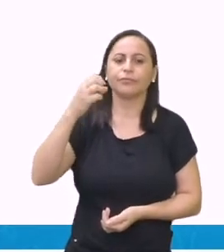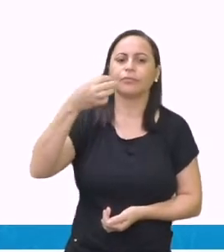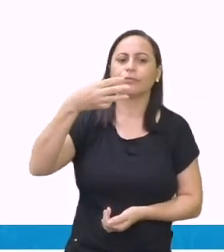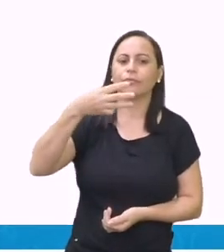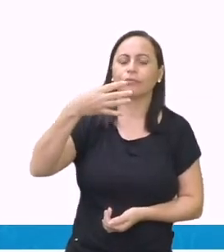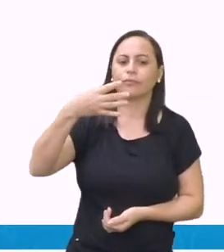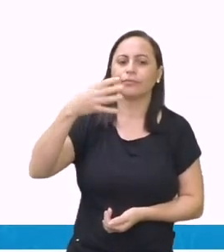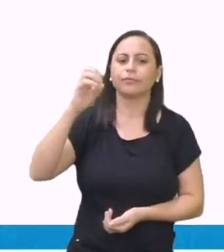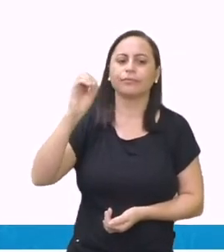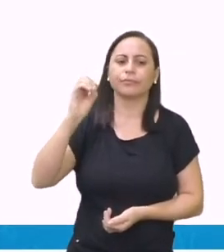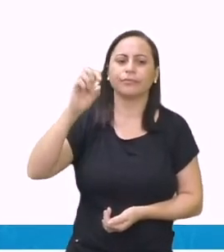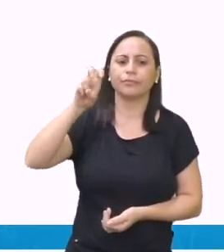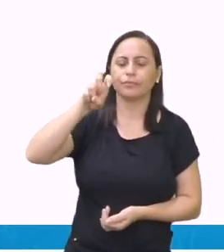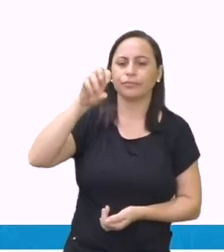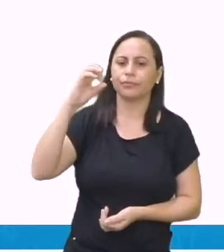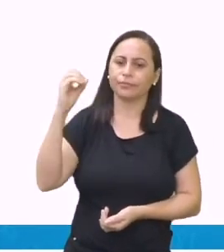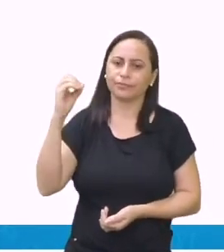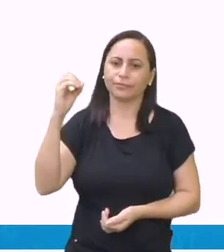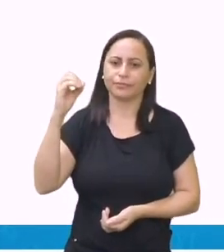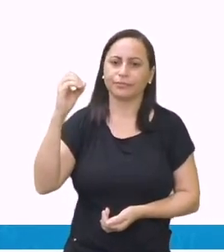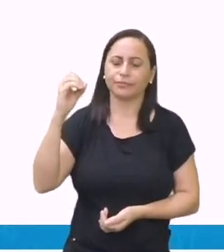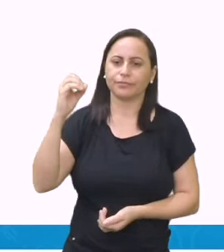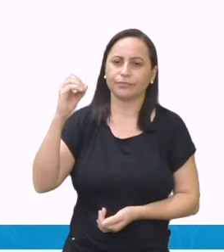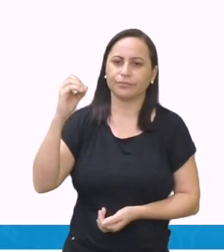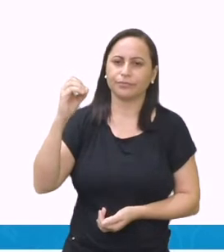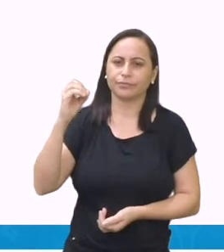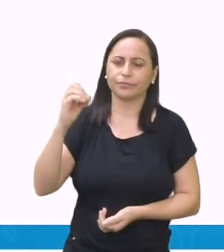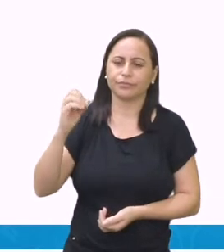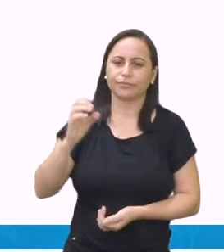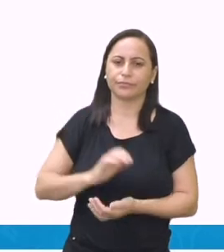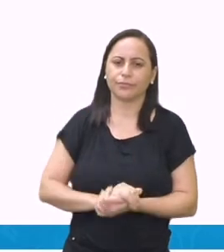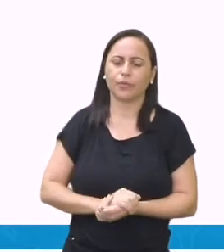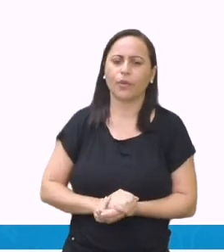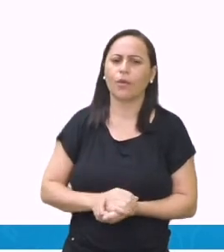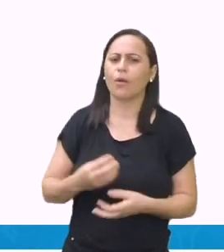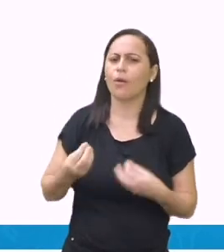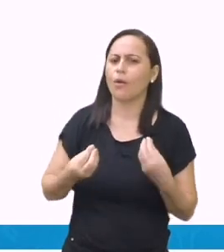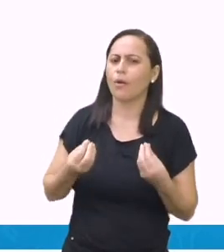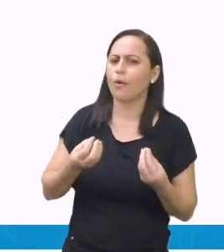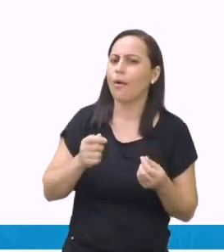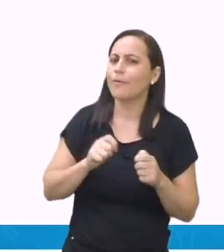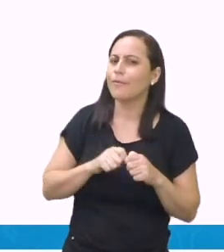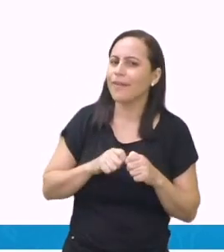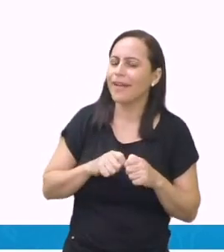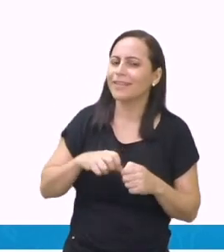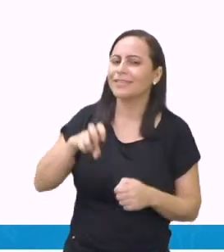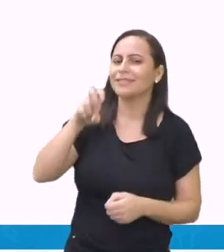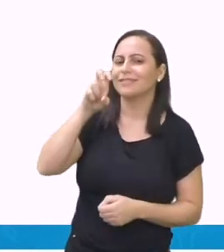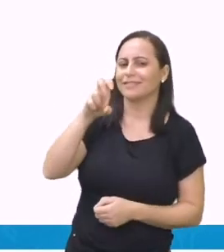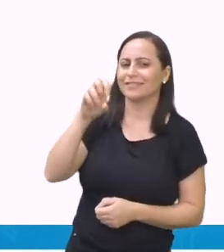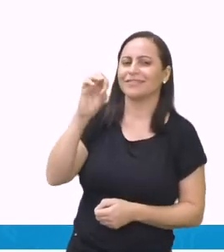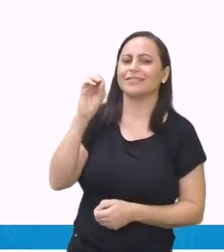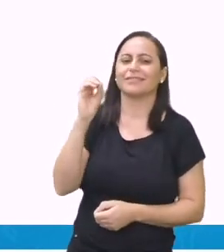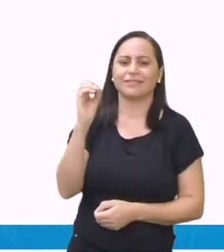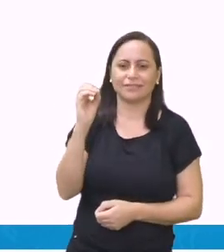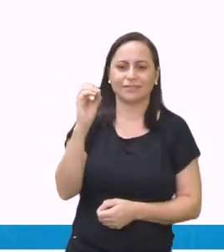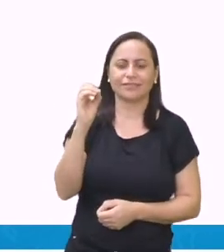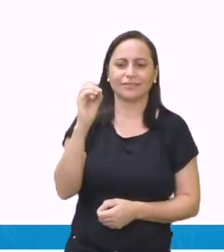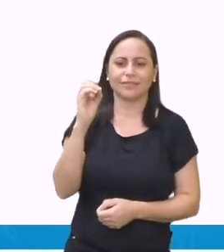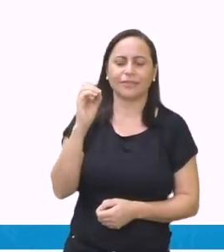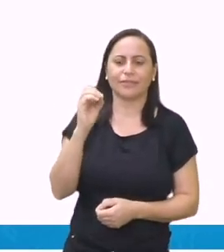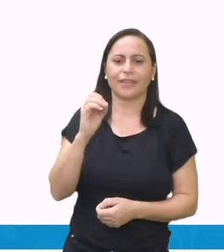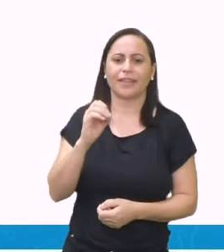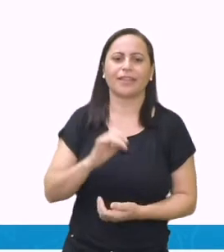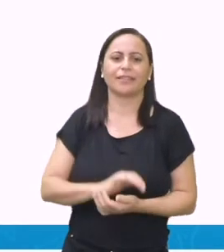30, 40, 50. Como eu faço o número 50? Vocês já treinaram bastante,